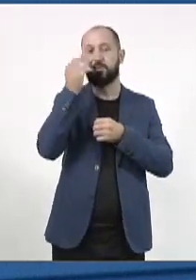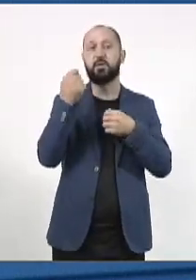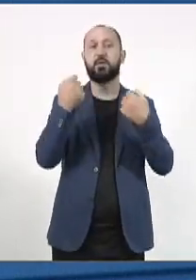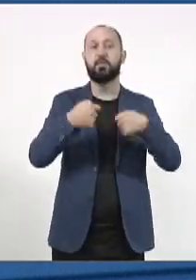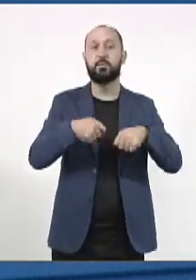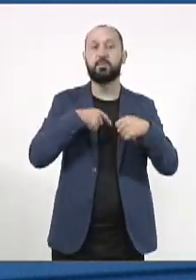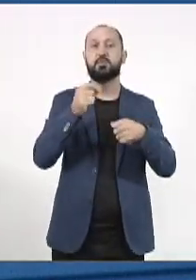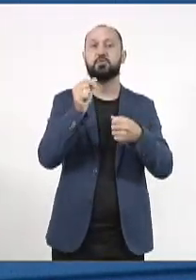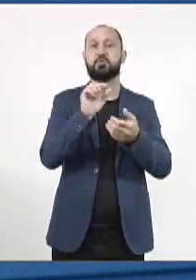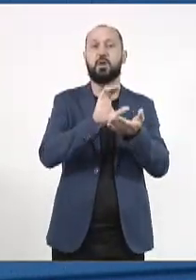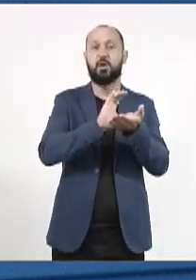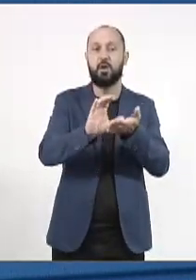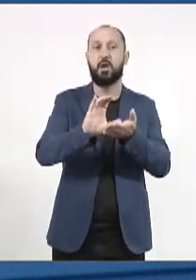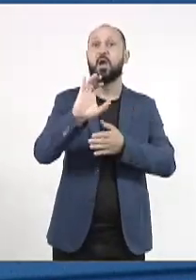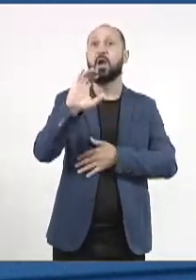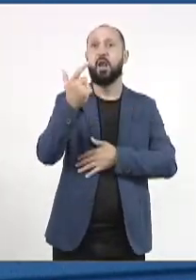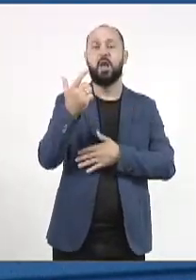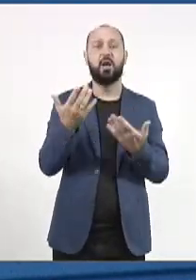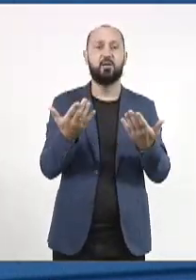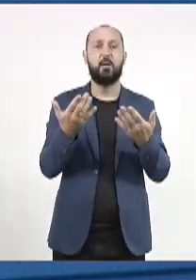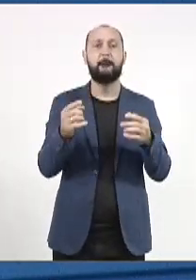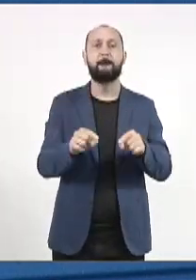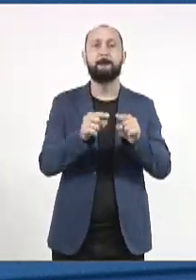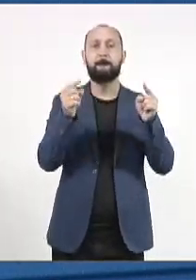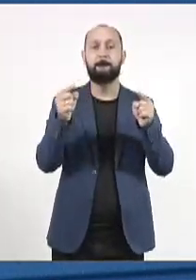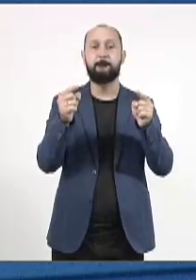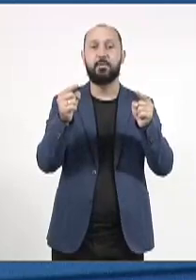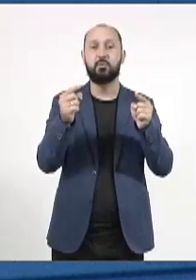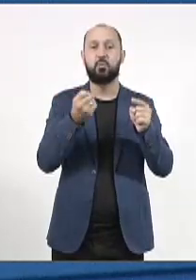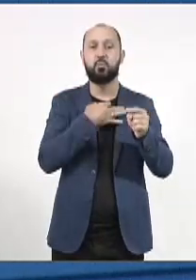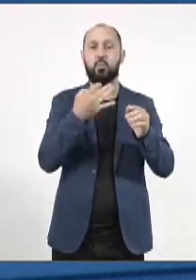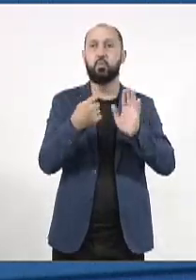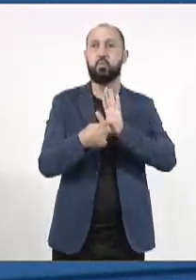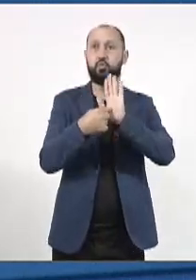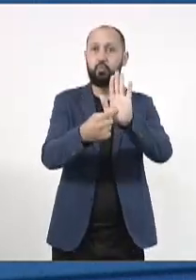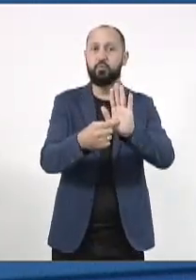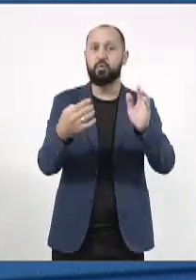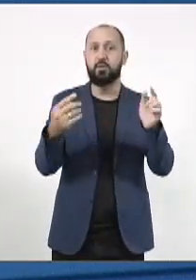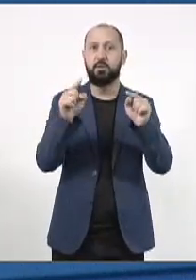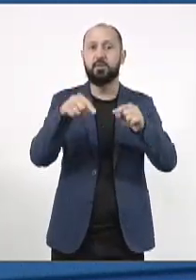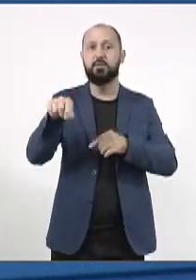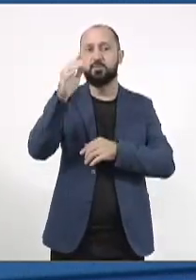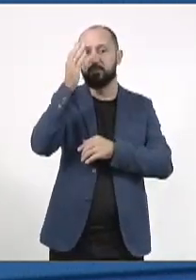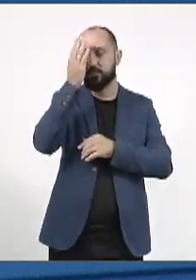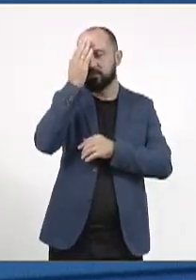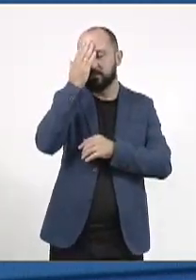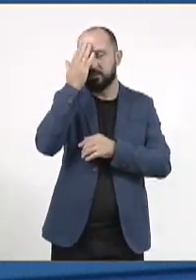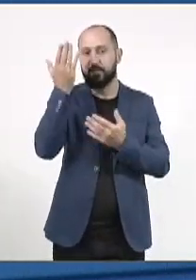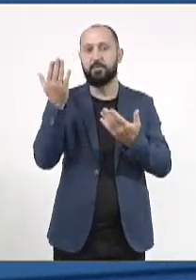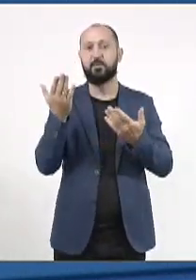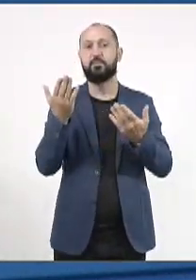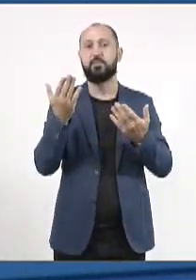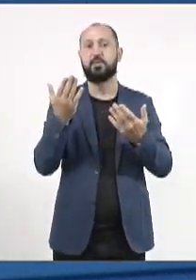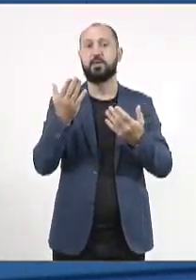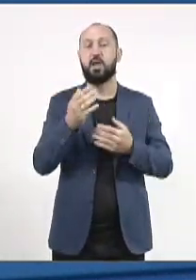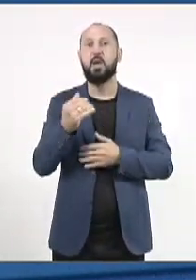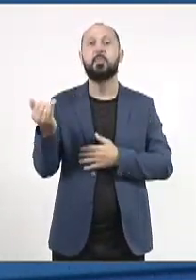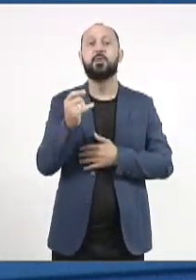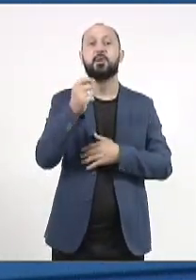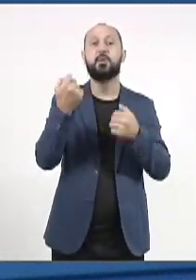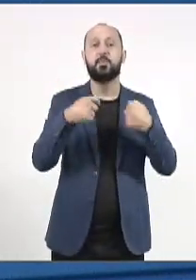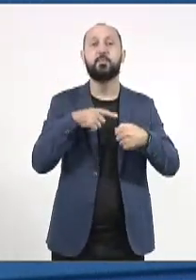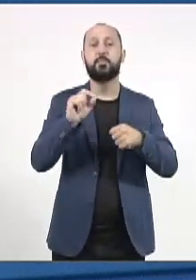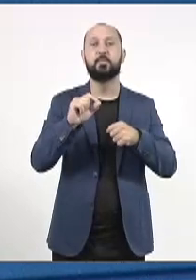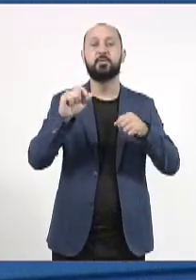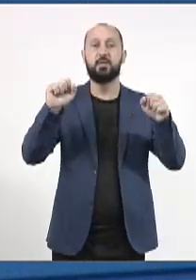precisa de financiamento? Claro que sim. Mas os números que o senhor apresentou hoje aqui, a gente precisa saber. E isso é muito importante. E